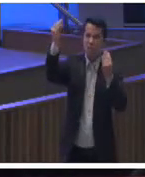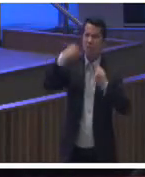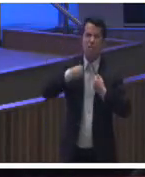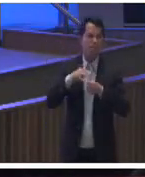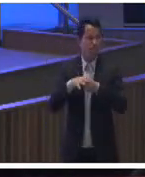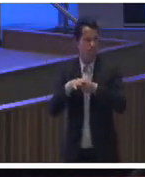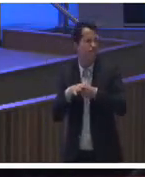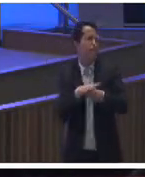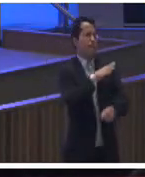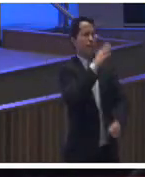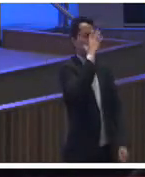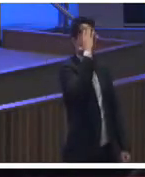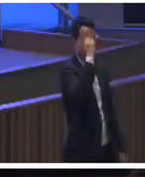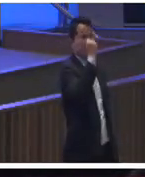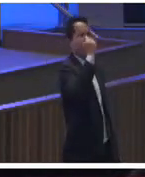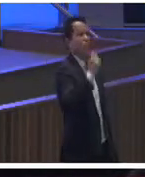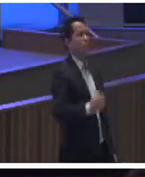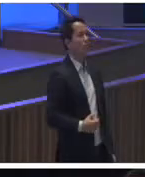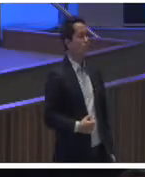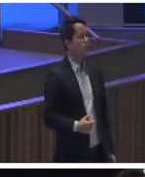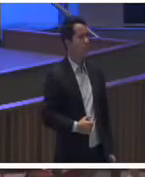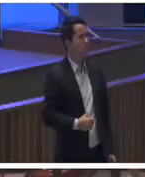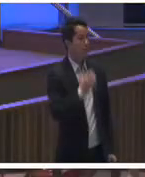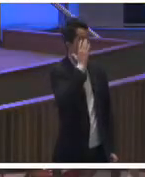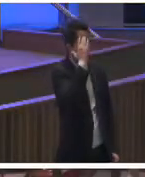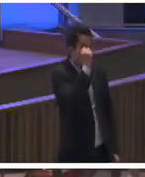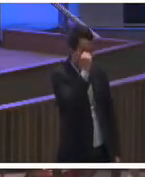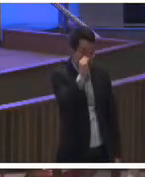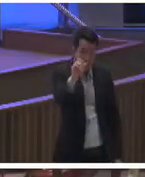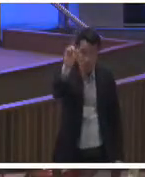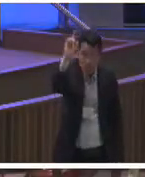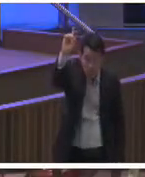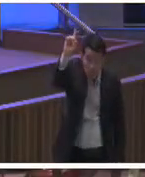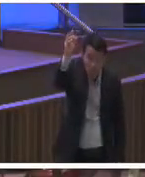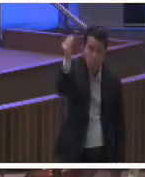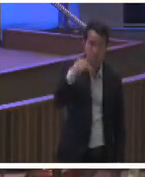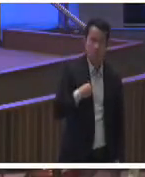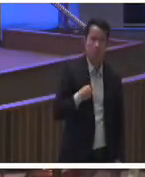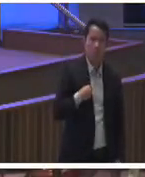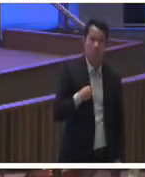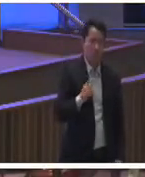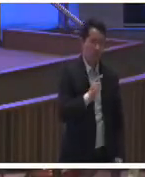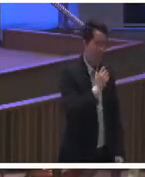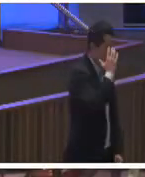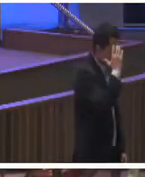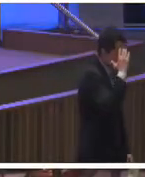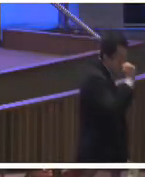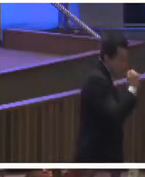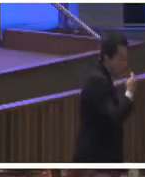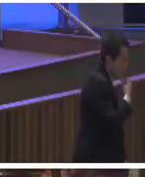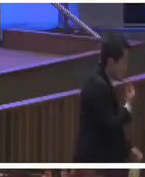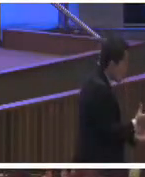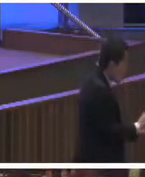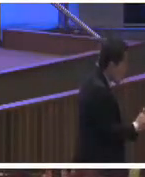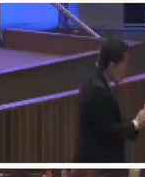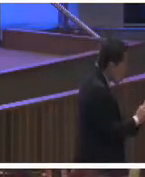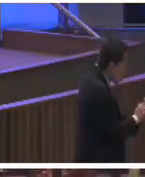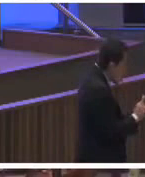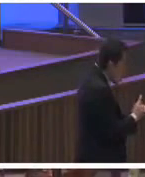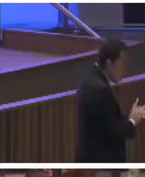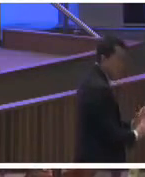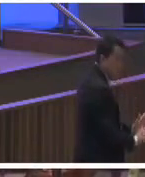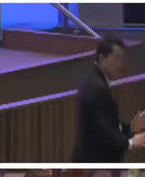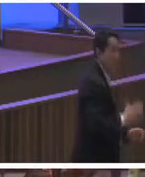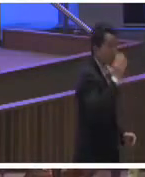abundantemente. E é a sabedoria do alto que nos dá a capacidade de discernir o que está acontecendo na nossa